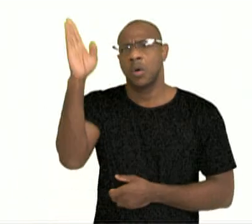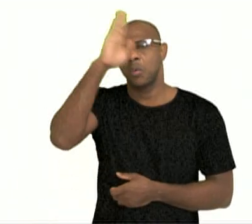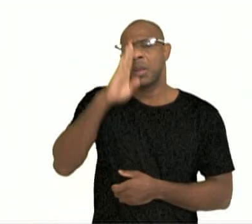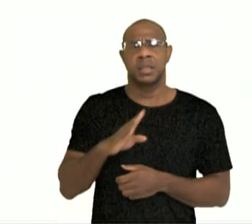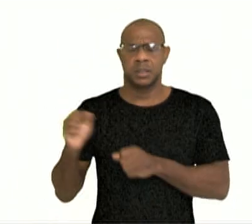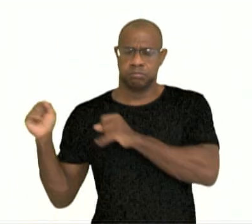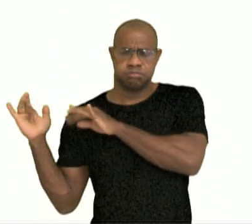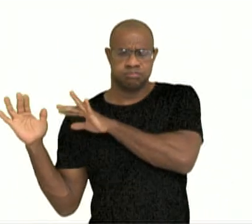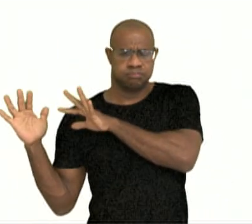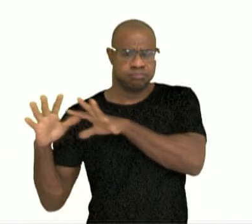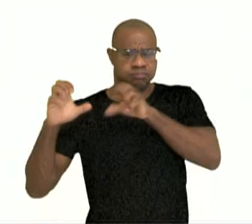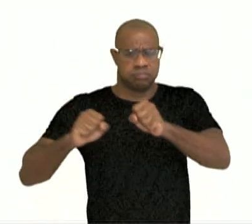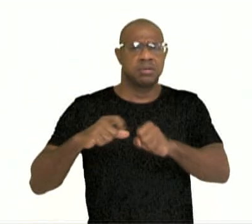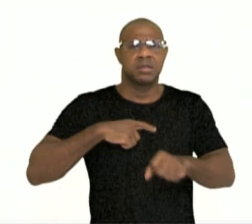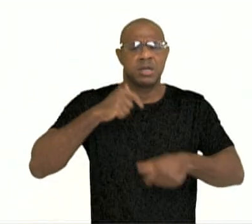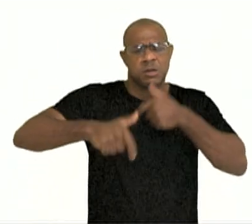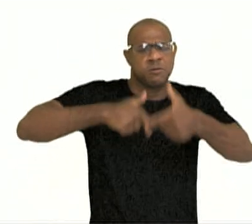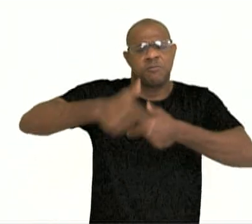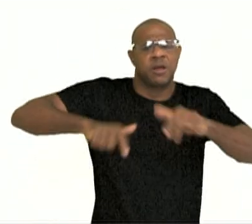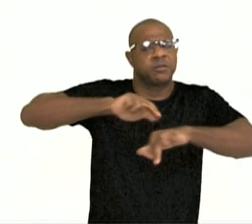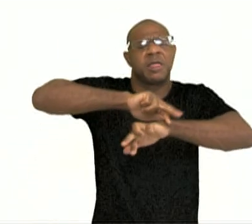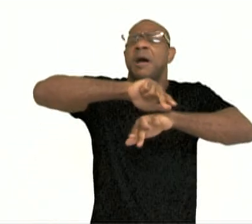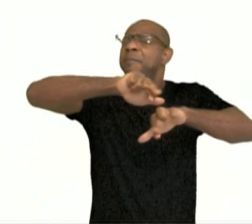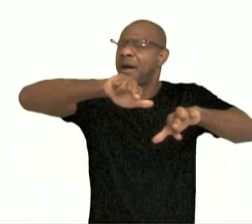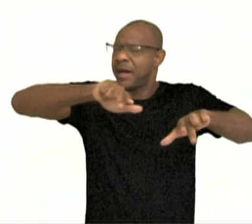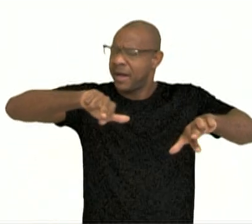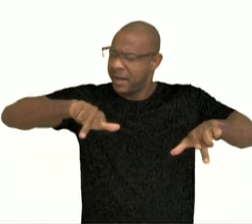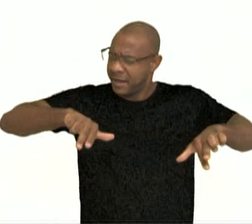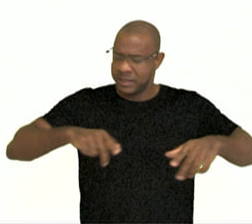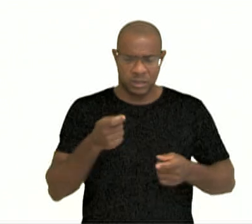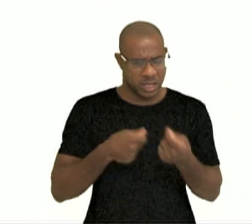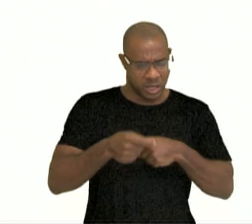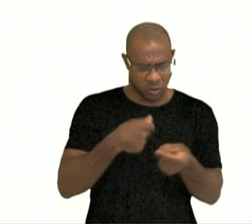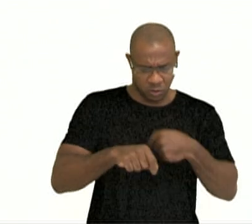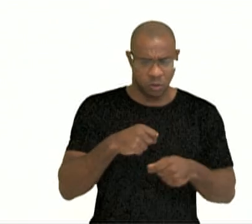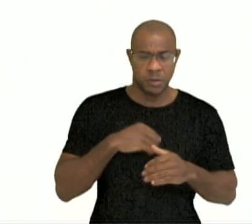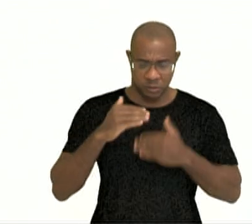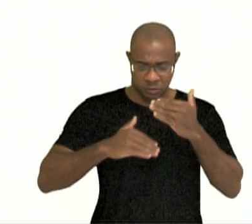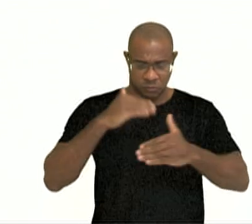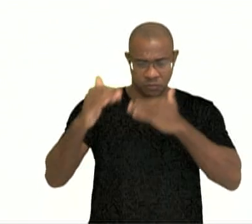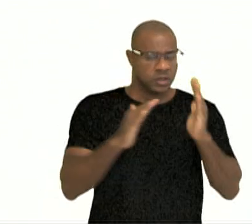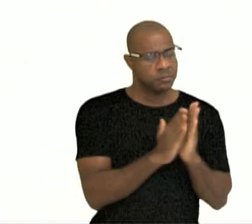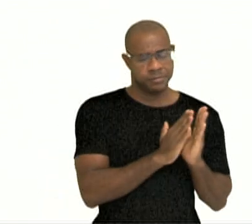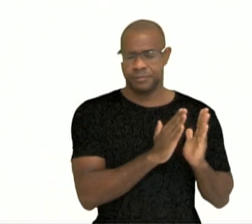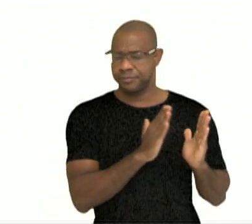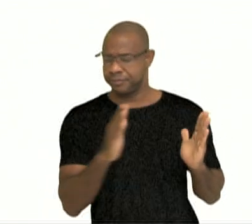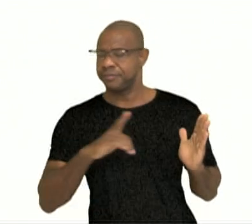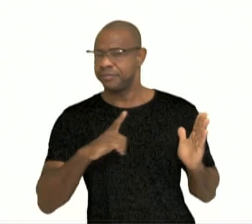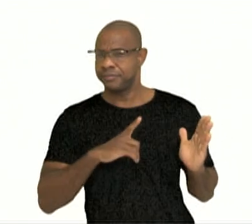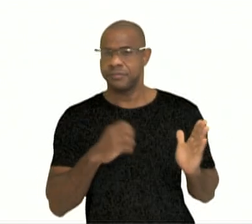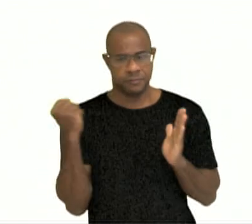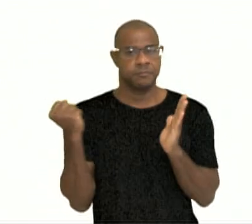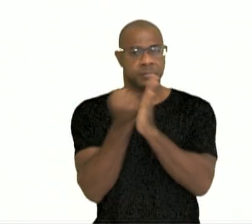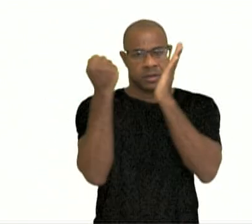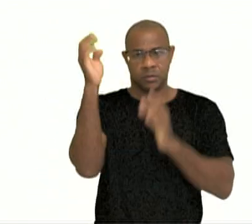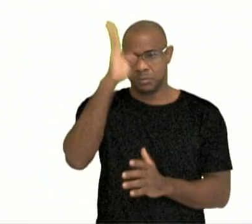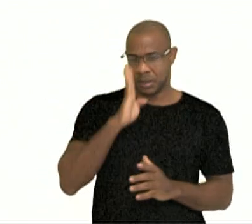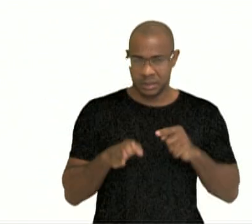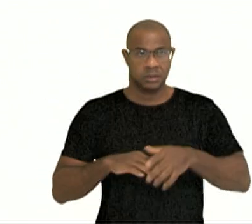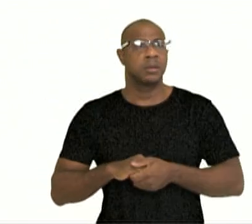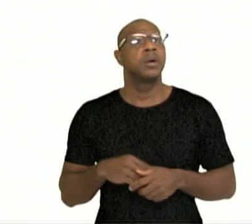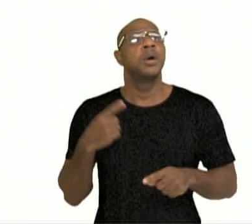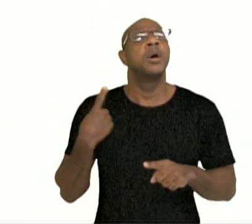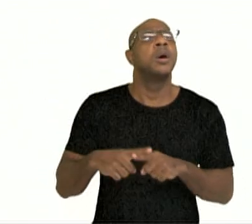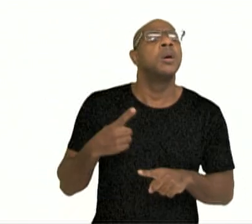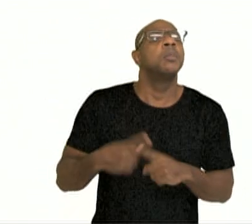por diversas atividades econômicas sendo desenvolvidas ao longo do tempo. Então, nós falamos alguns exemplos ali. Por que a atividade